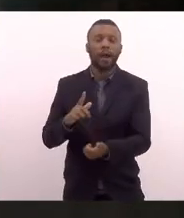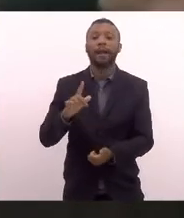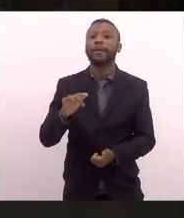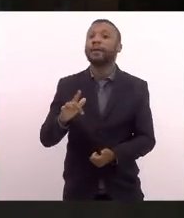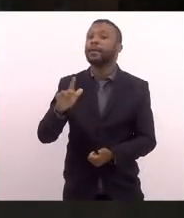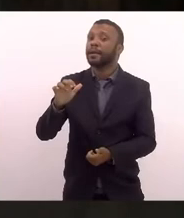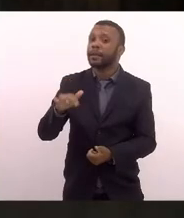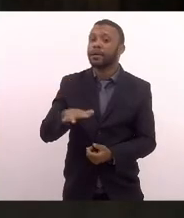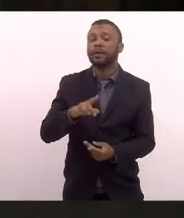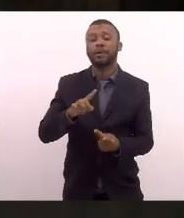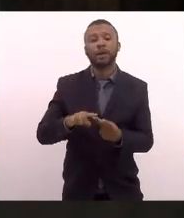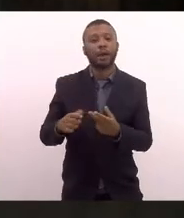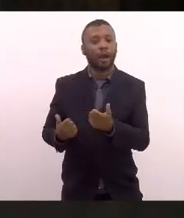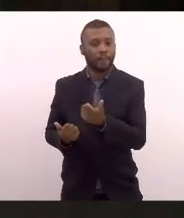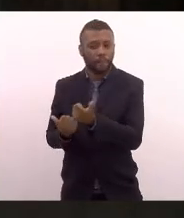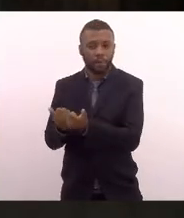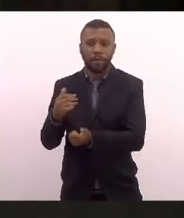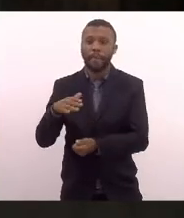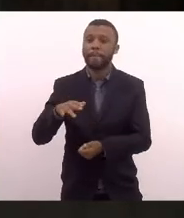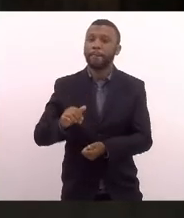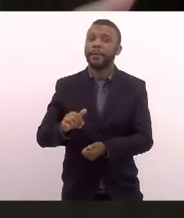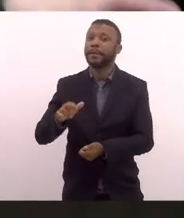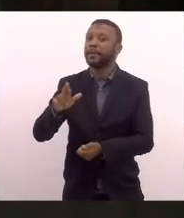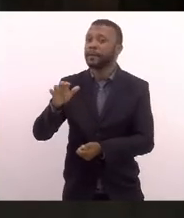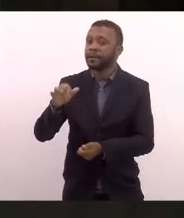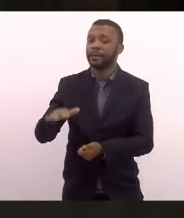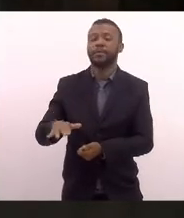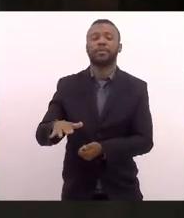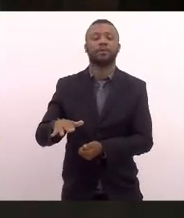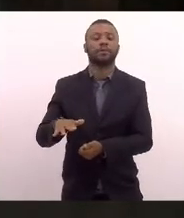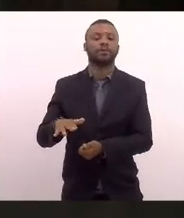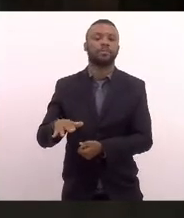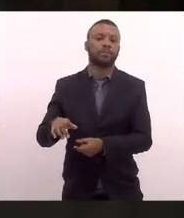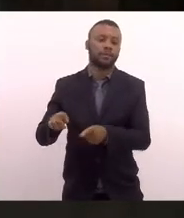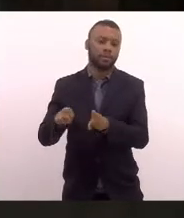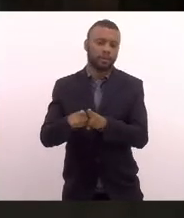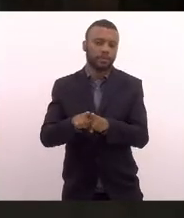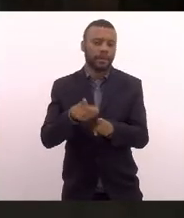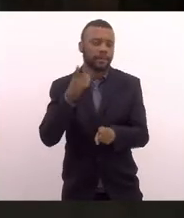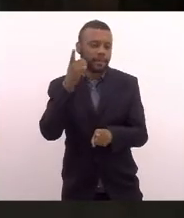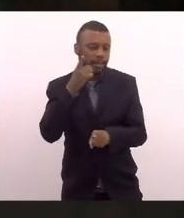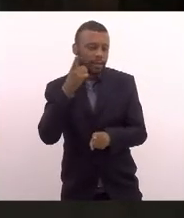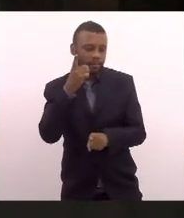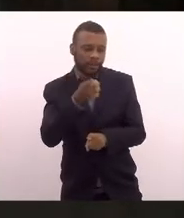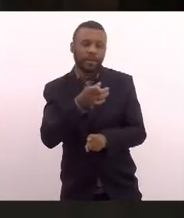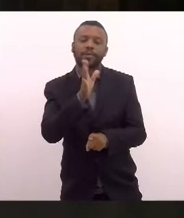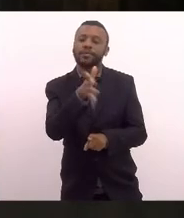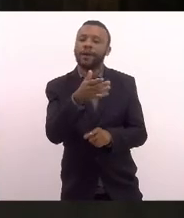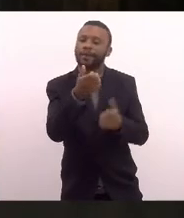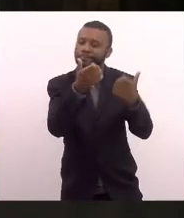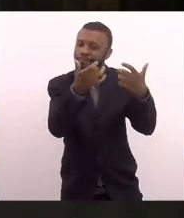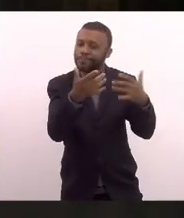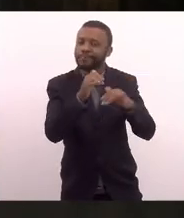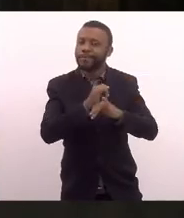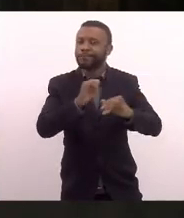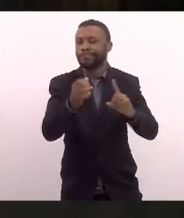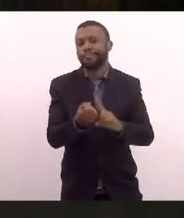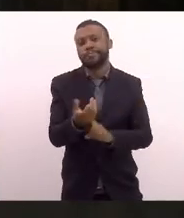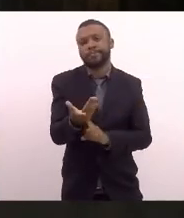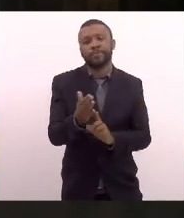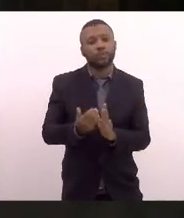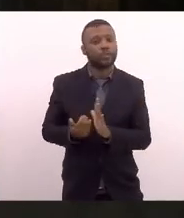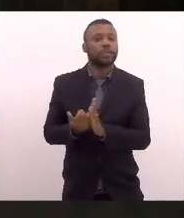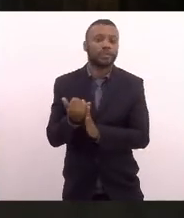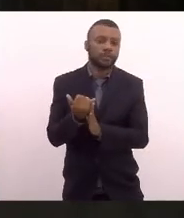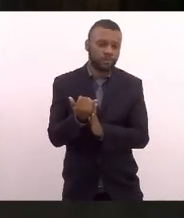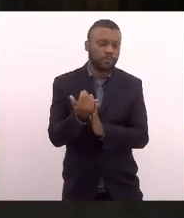estou manifestando meu apoio à Miriam, e da deputada eu já manifestei logo no início,